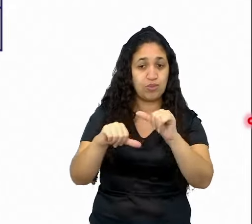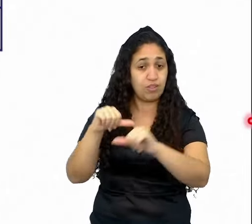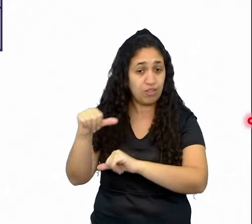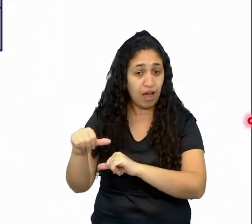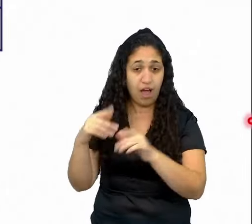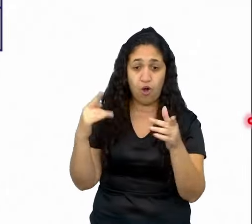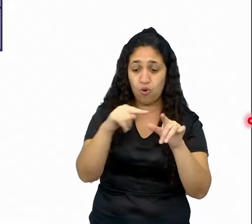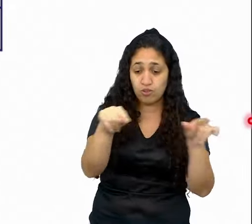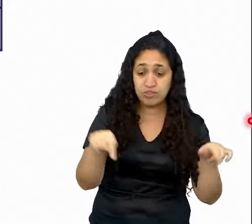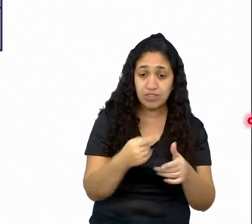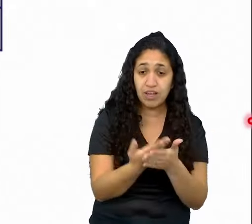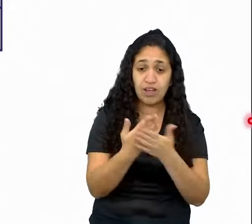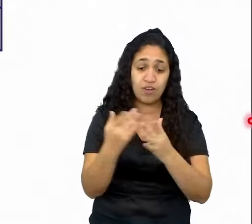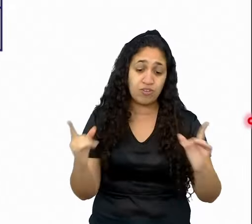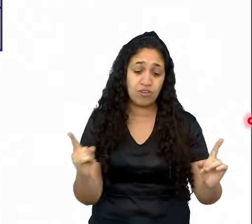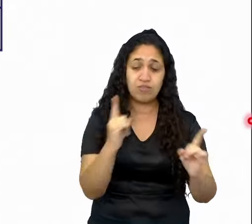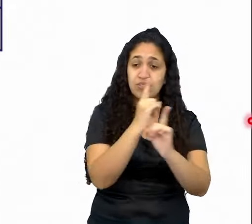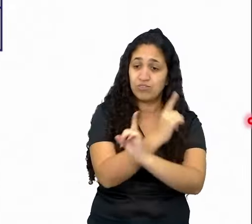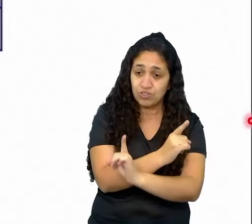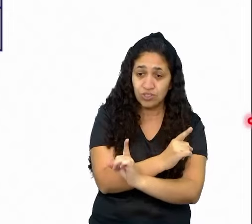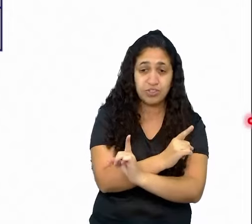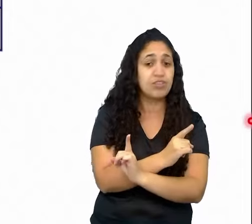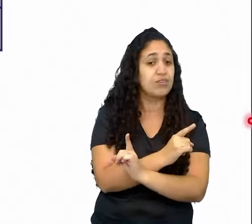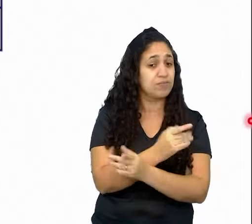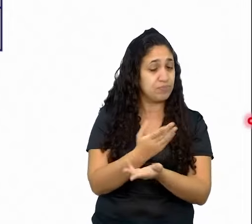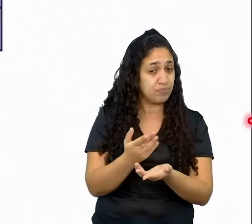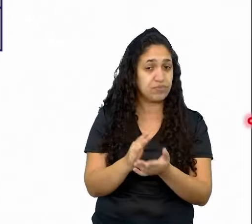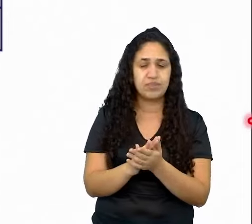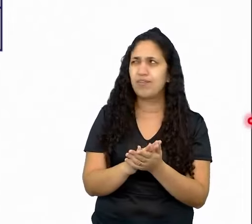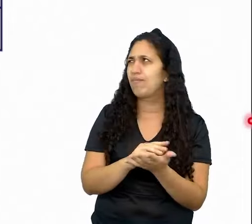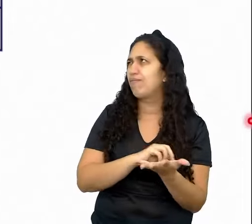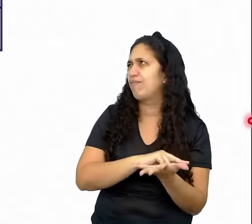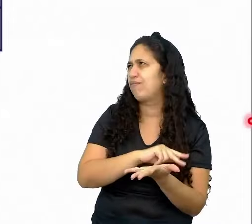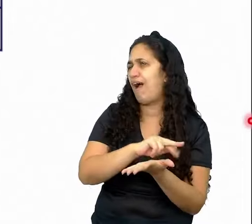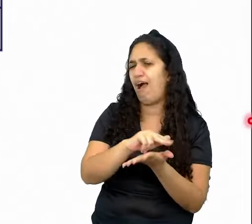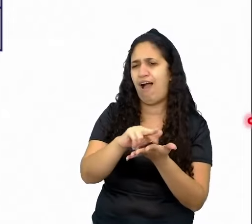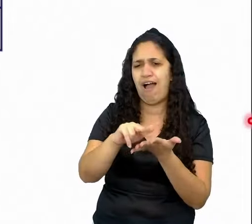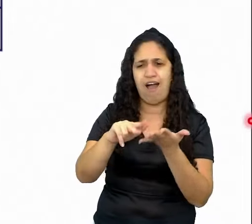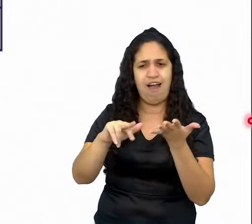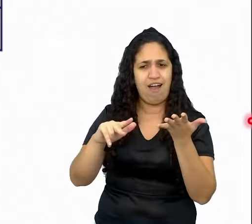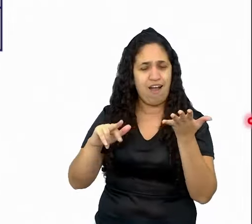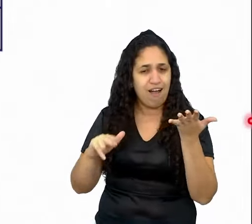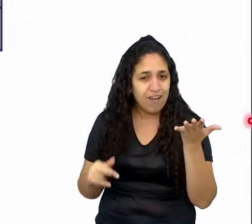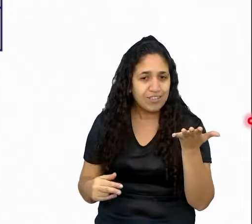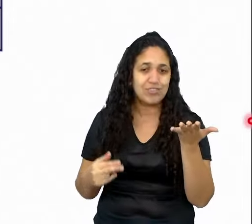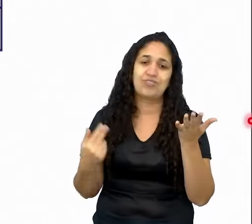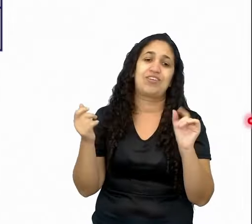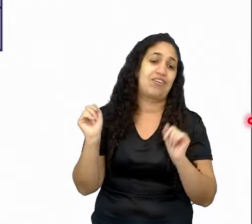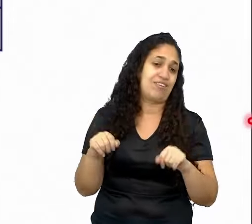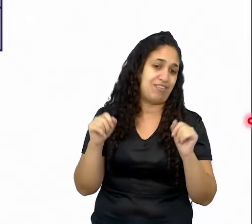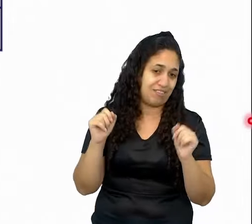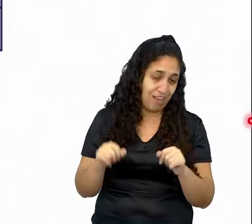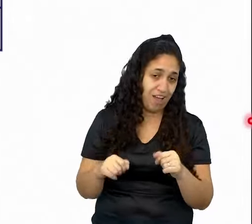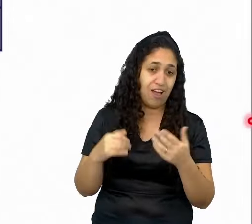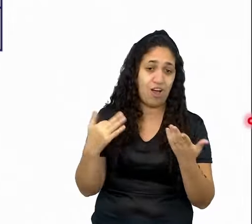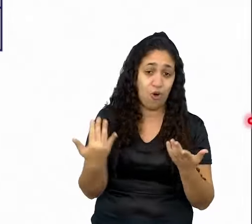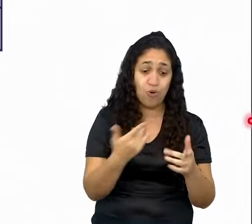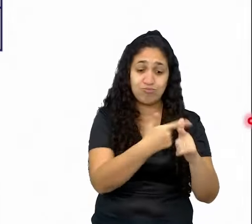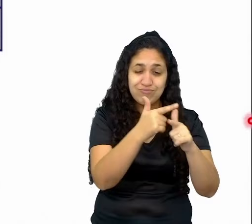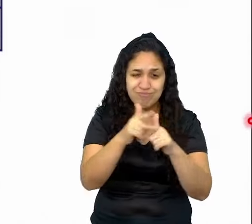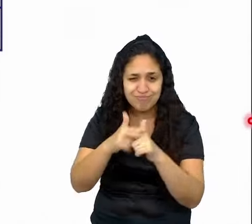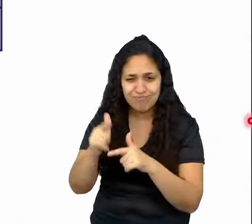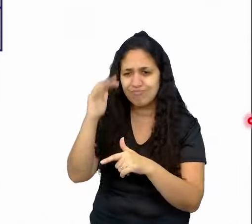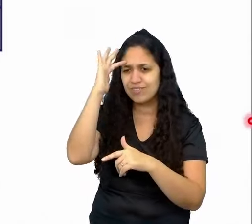aula invertida, né? A gente tem N recursos, né, N metodologias por resolução de problemas, né,